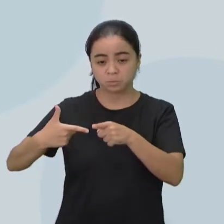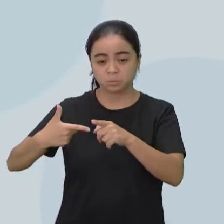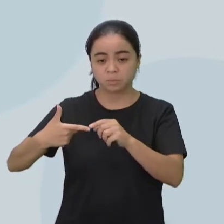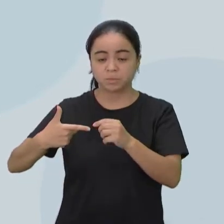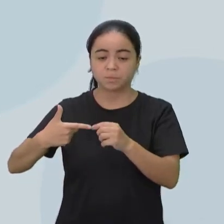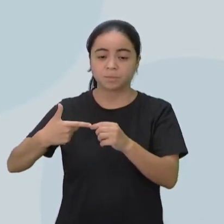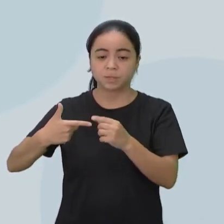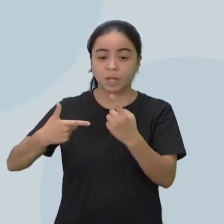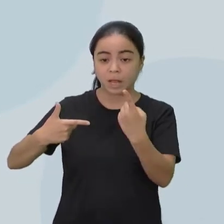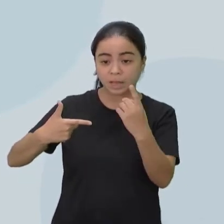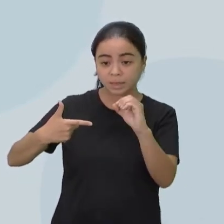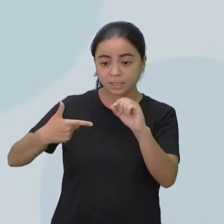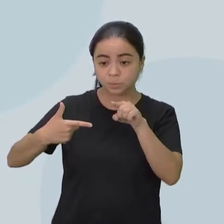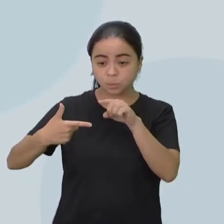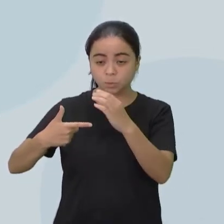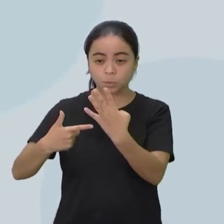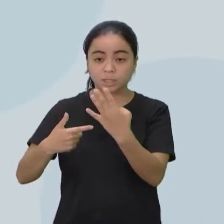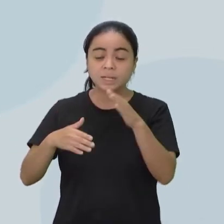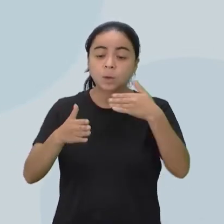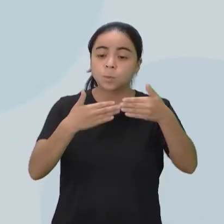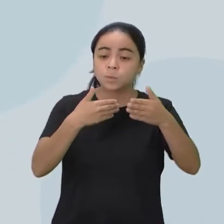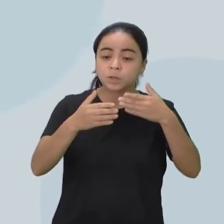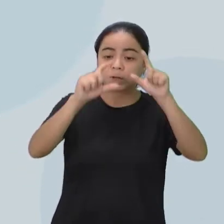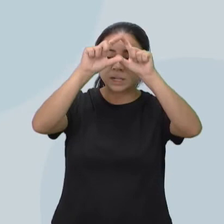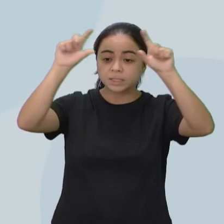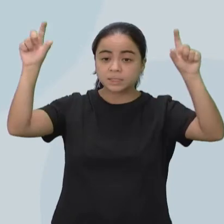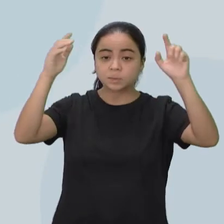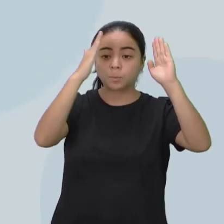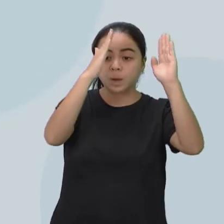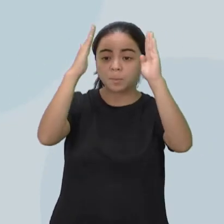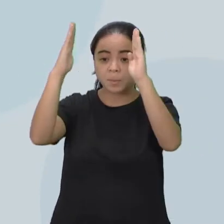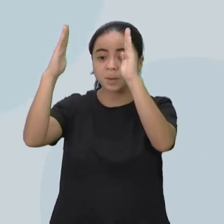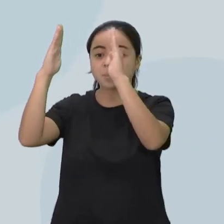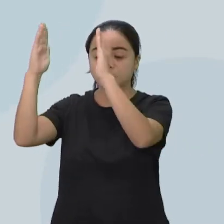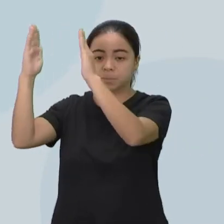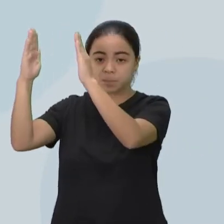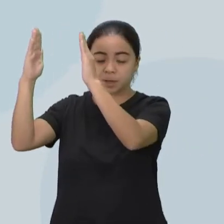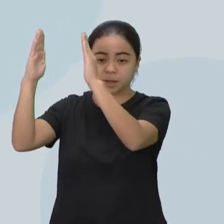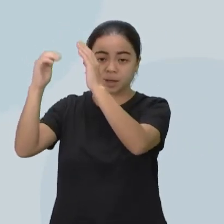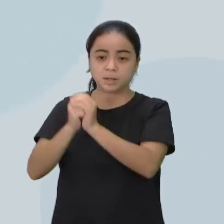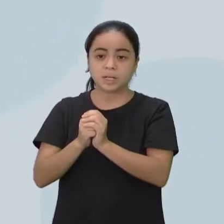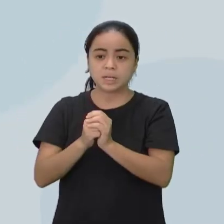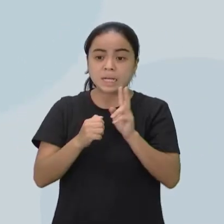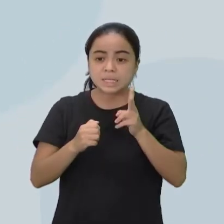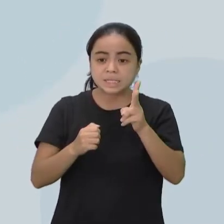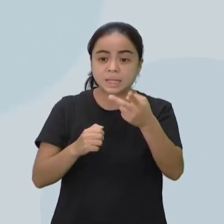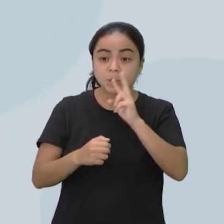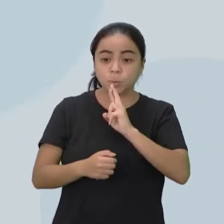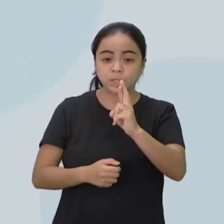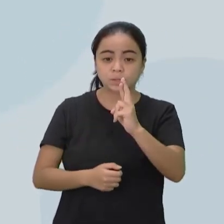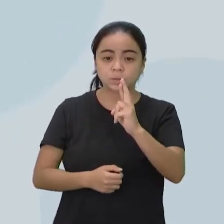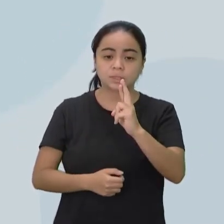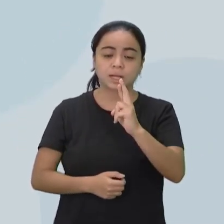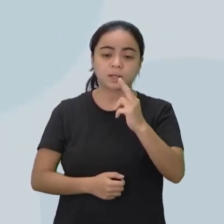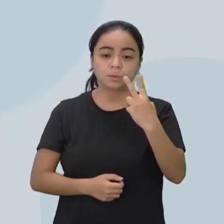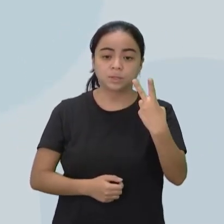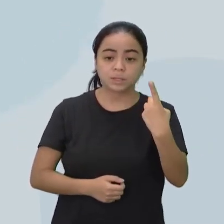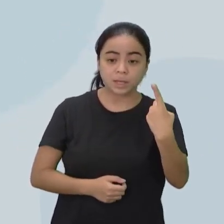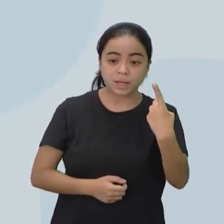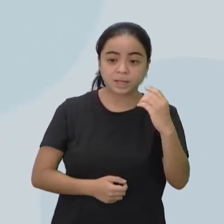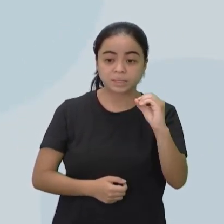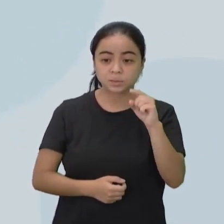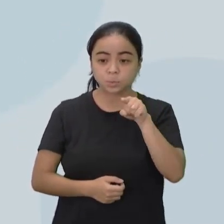qualquer uma dessas colunas que você dividir, vai dar sempre 10,42 no caso aqui, tá